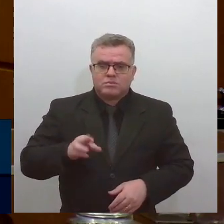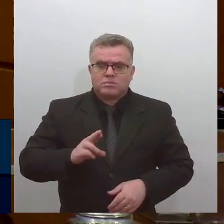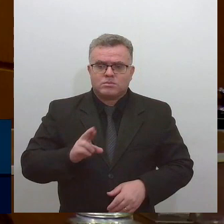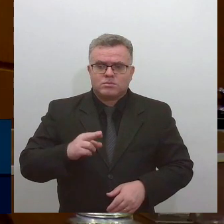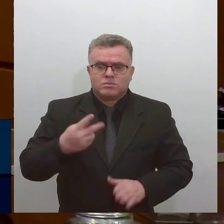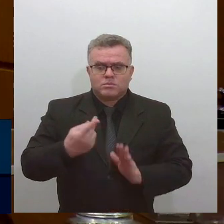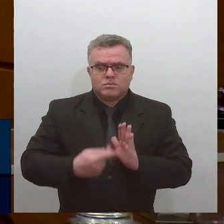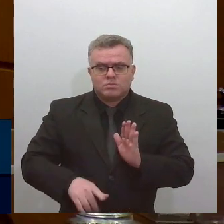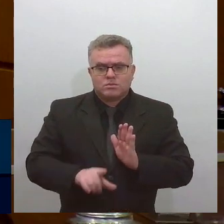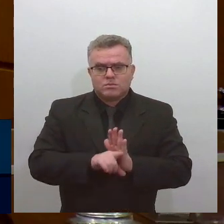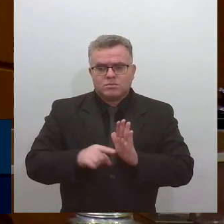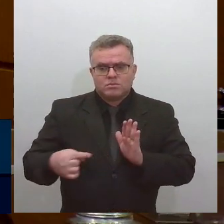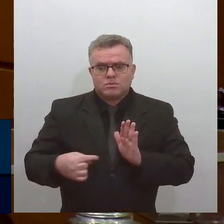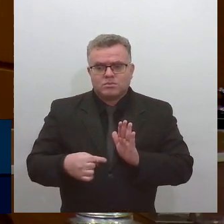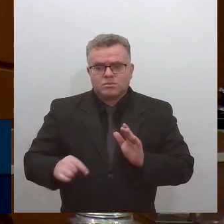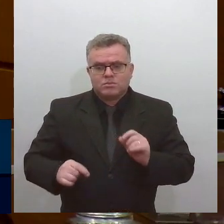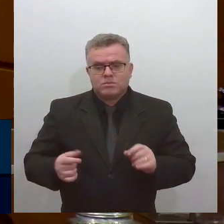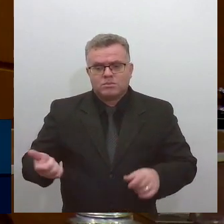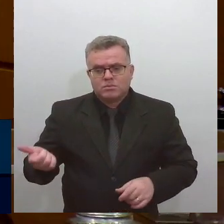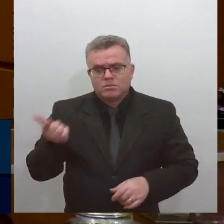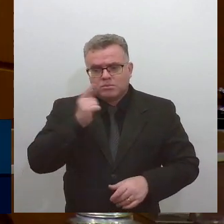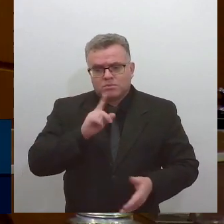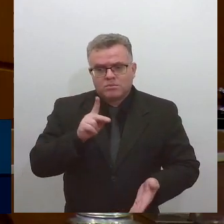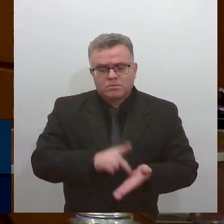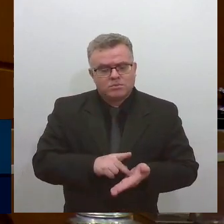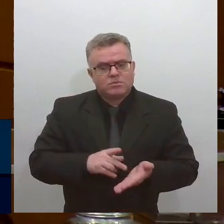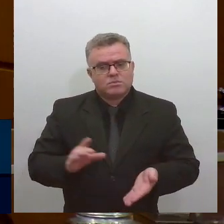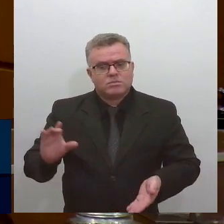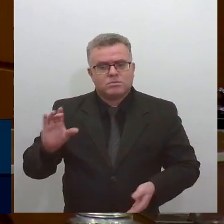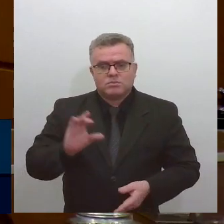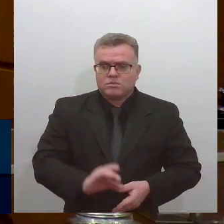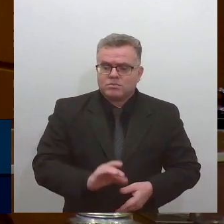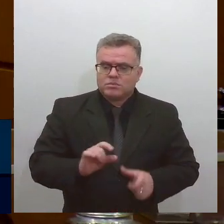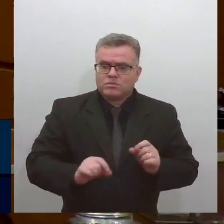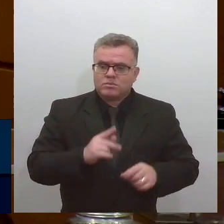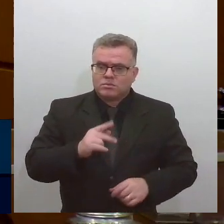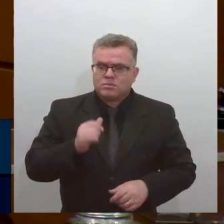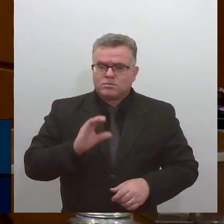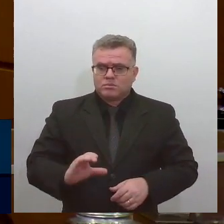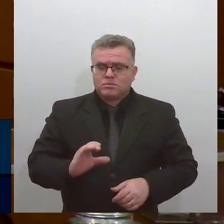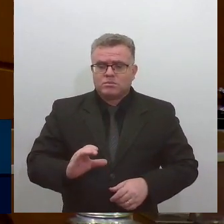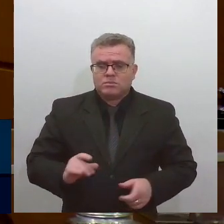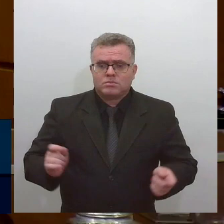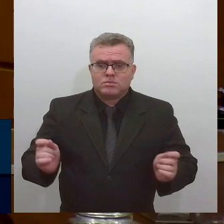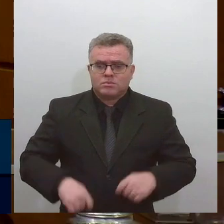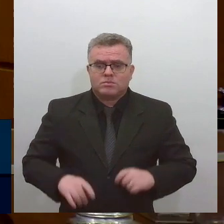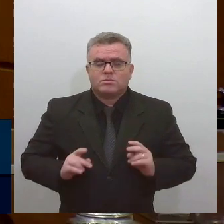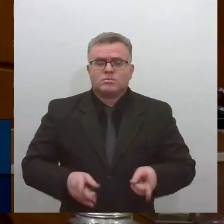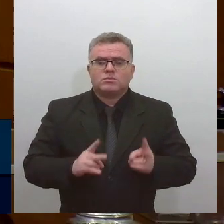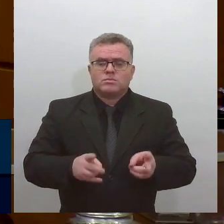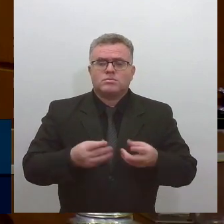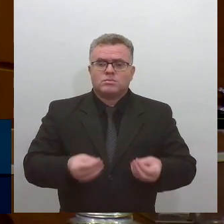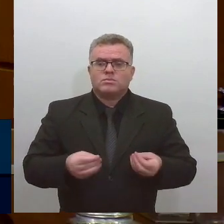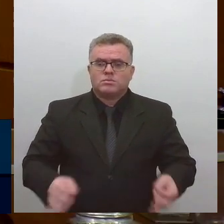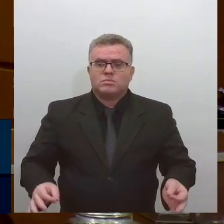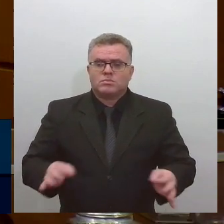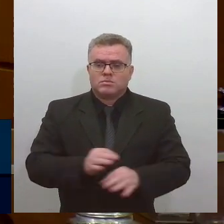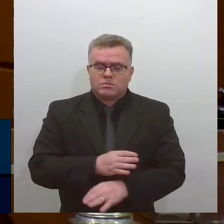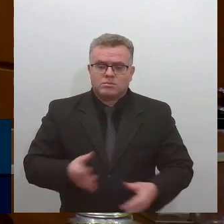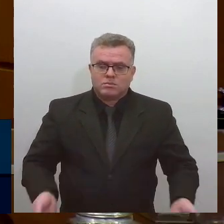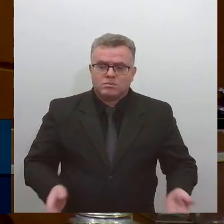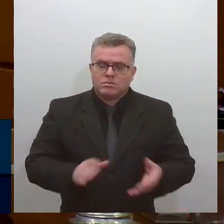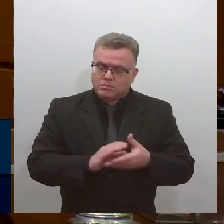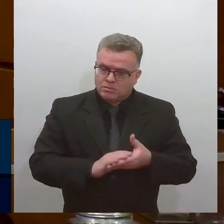é recurso do PAC quando a obra ela tiver madura como essa obra está no pac aí a gente aloca recurso paraa